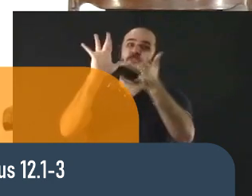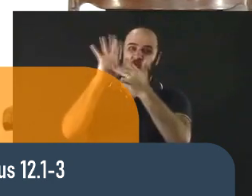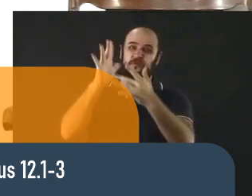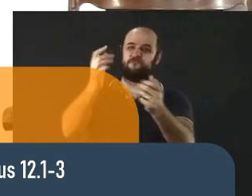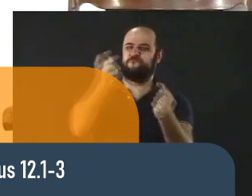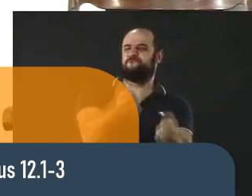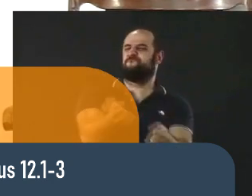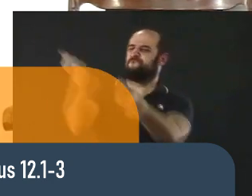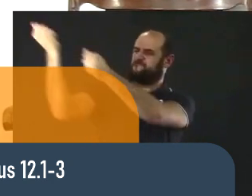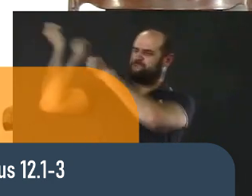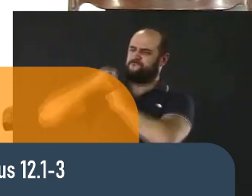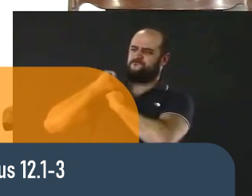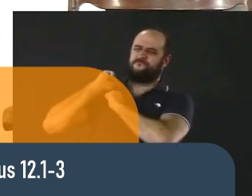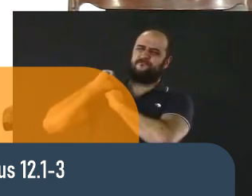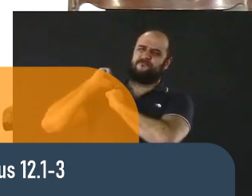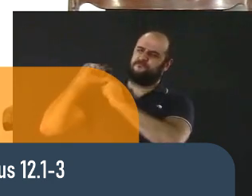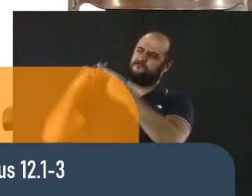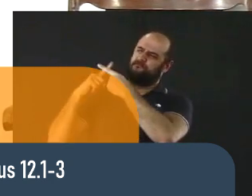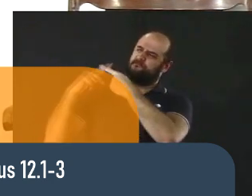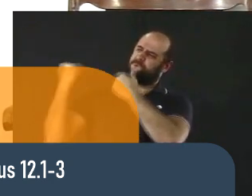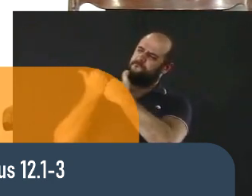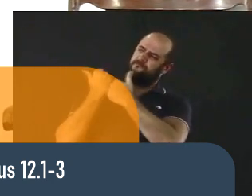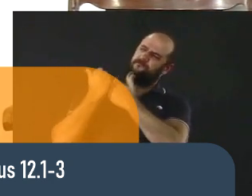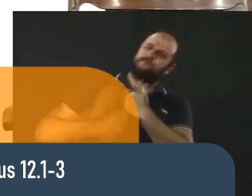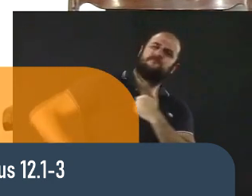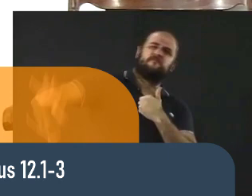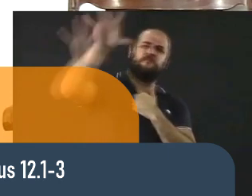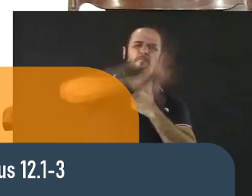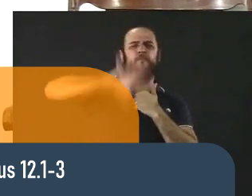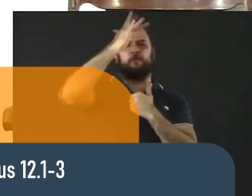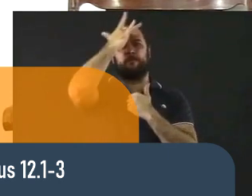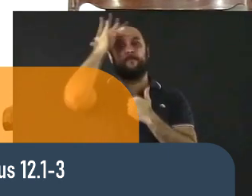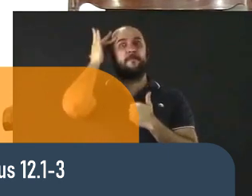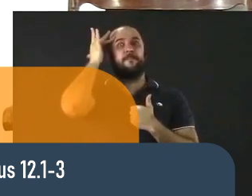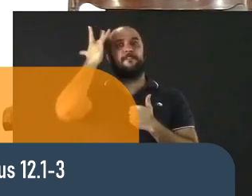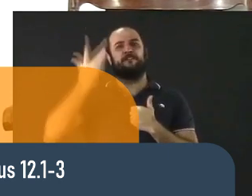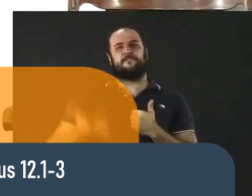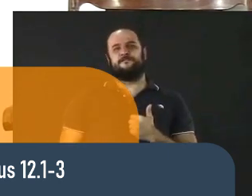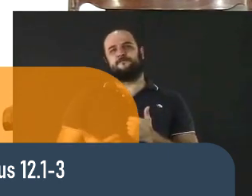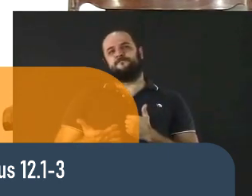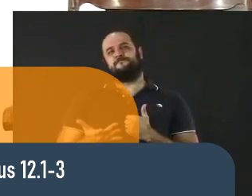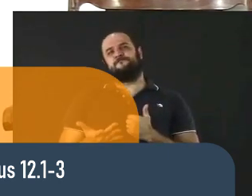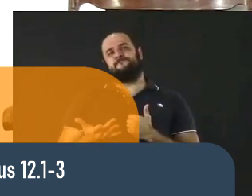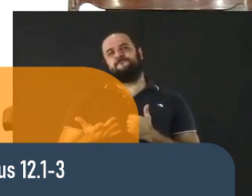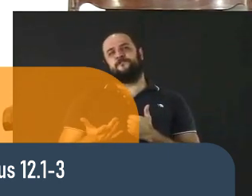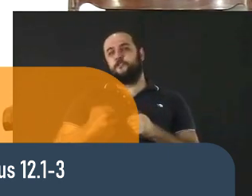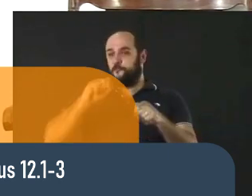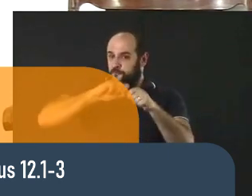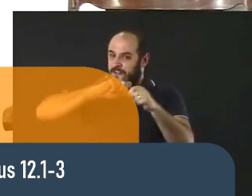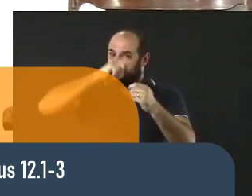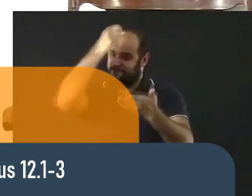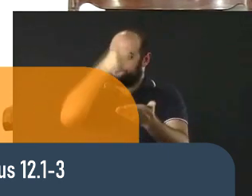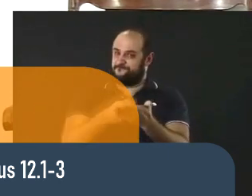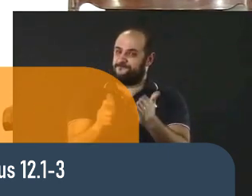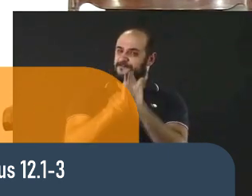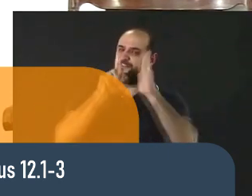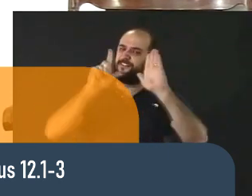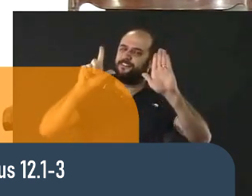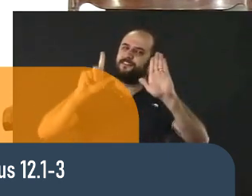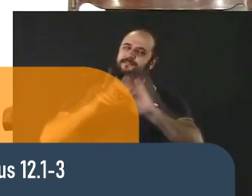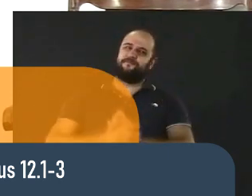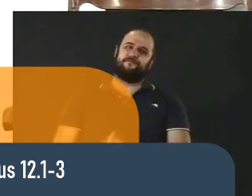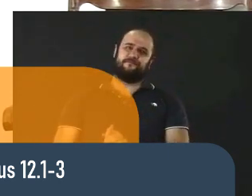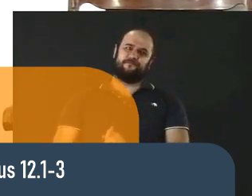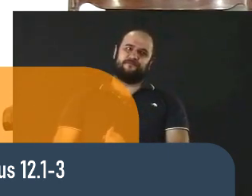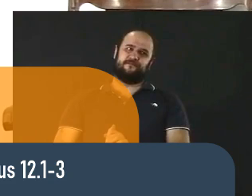para experimentar com eles a alegria que Deus lhe tinha colocado diante dele. E o texto diz